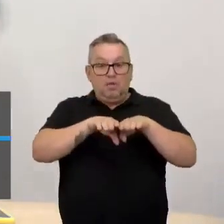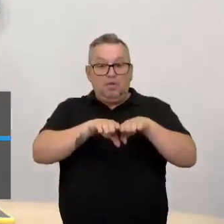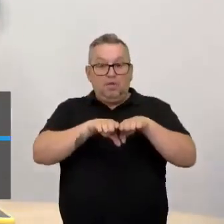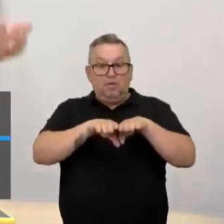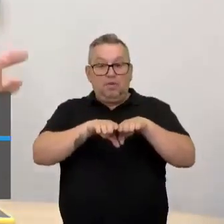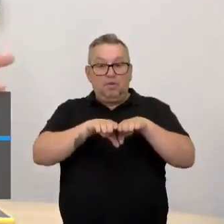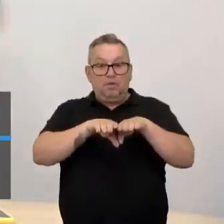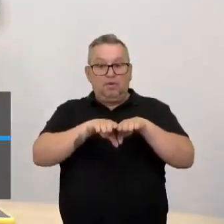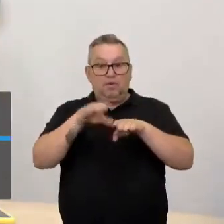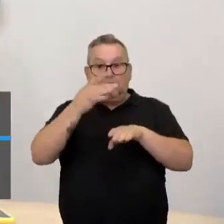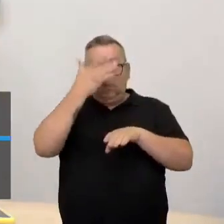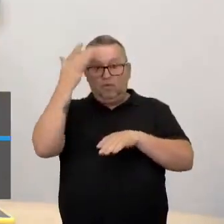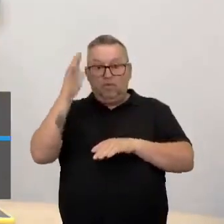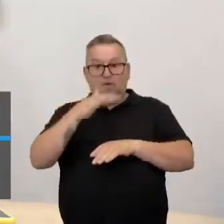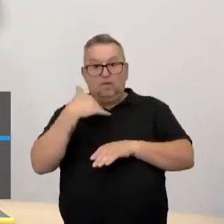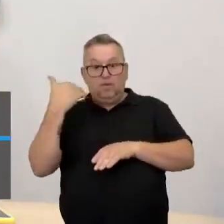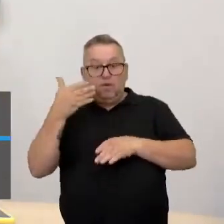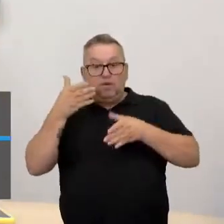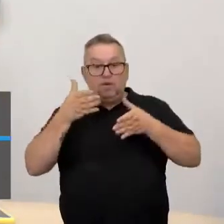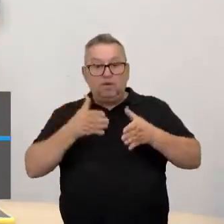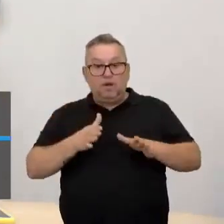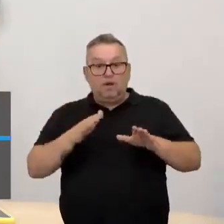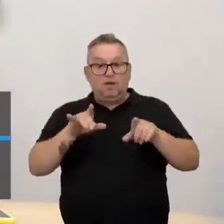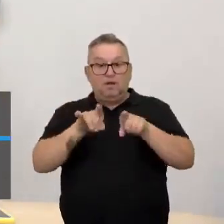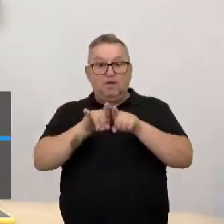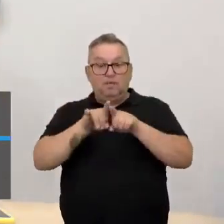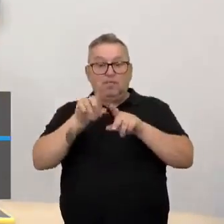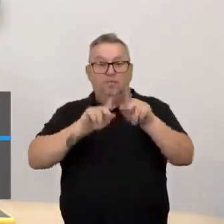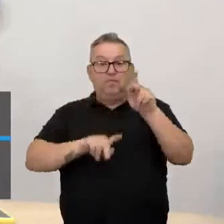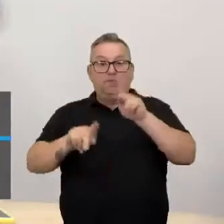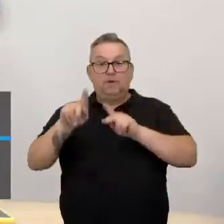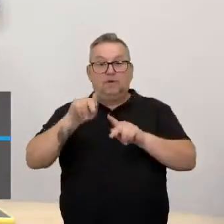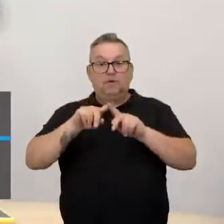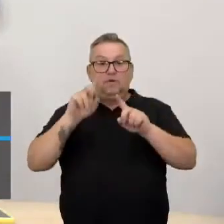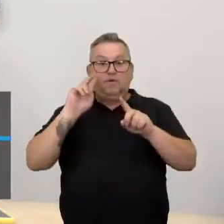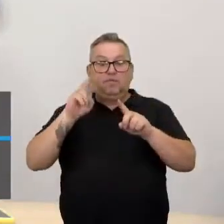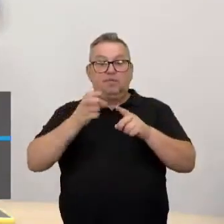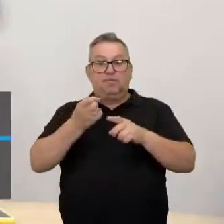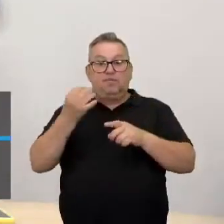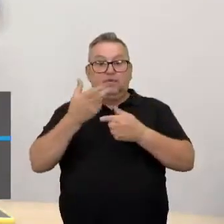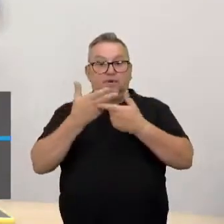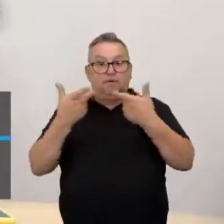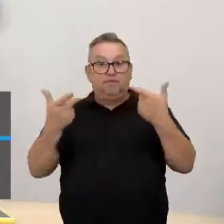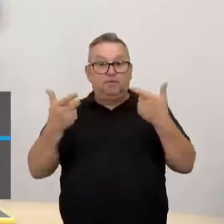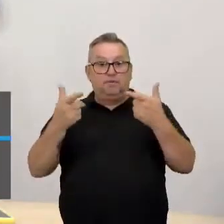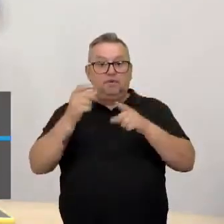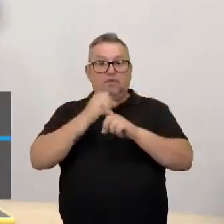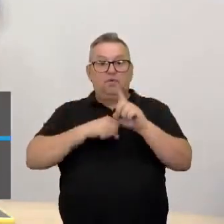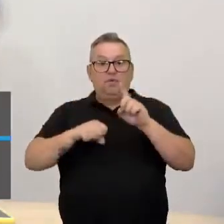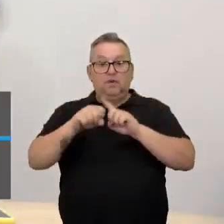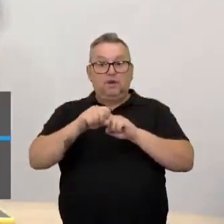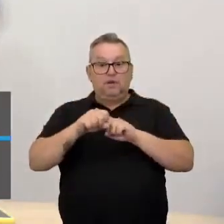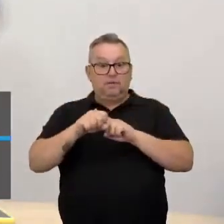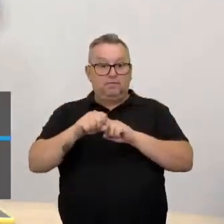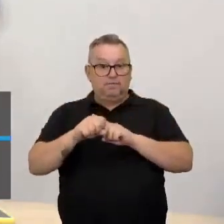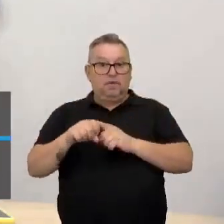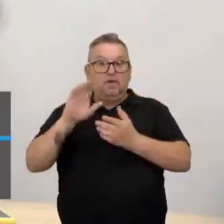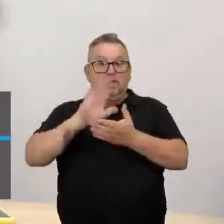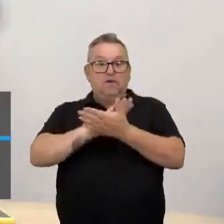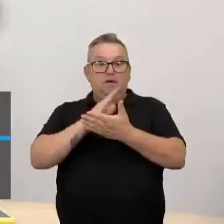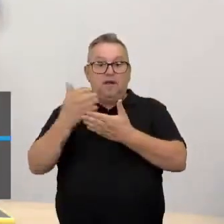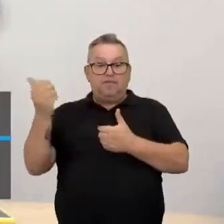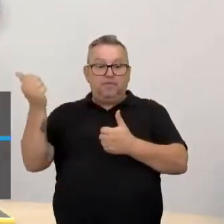morrem, das pessoas que nascem, ter aquele equilíbrio populacional por várias questões sociais, questões econômicas.